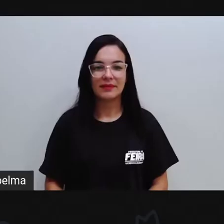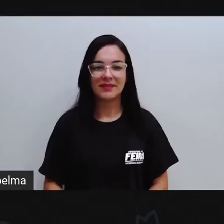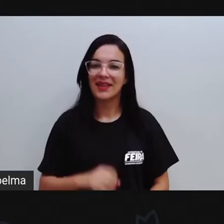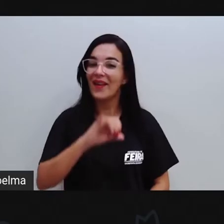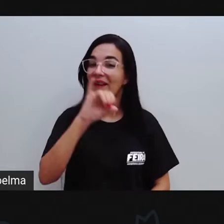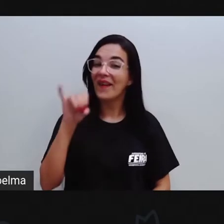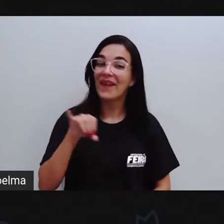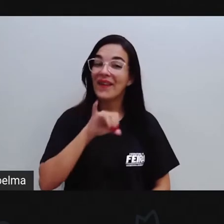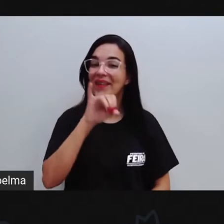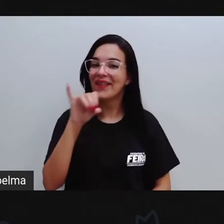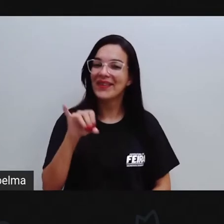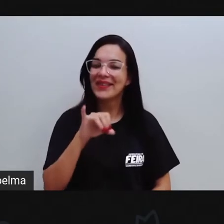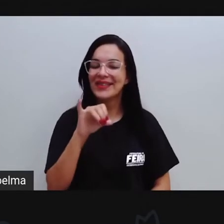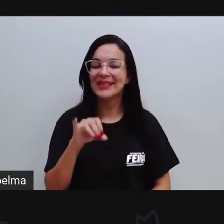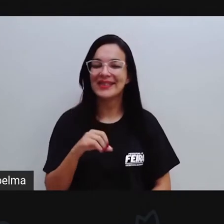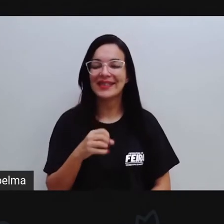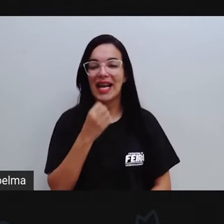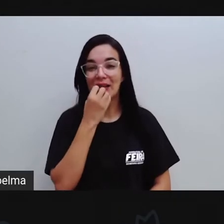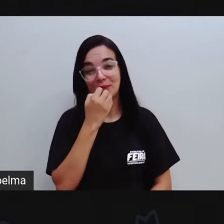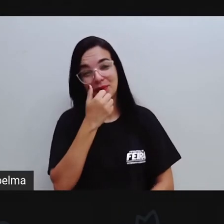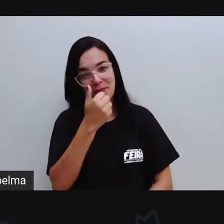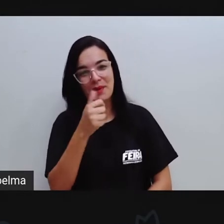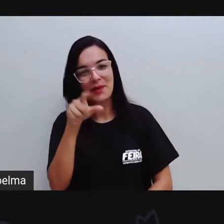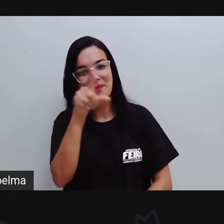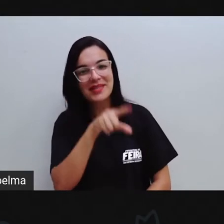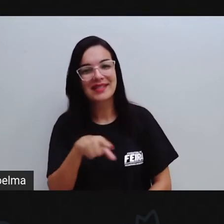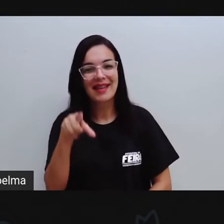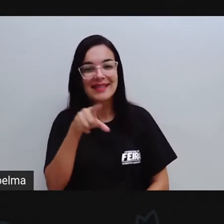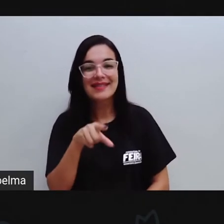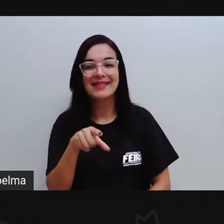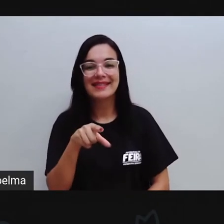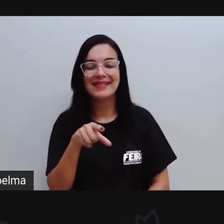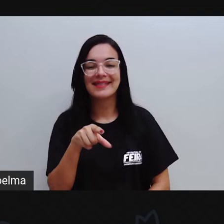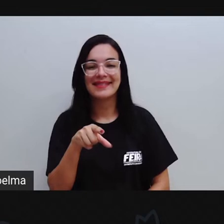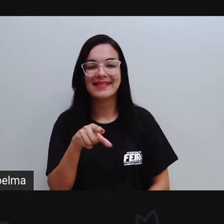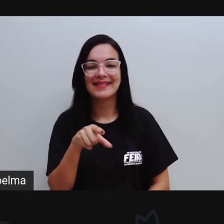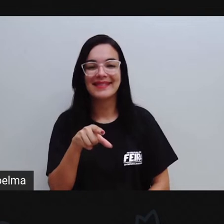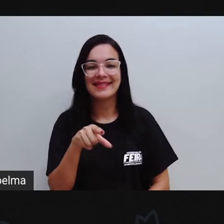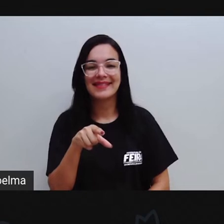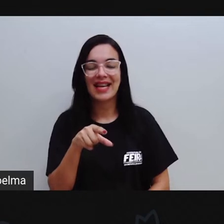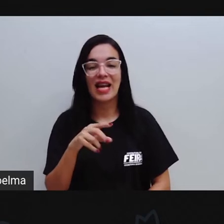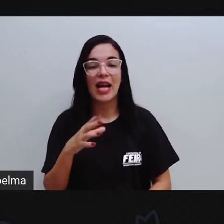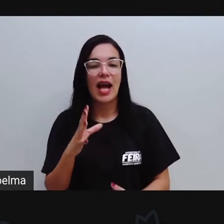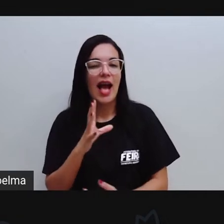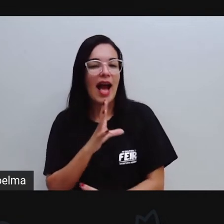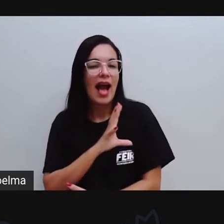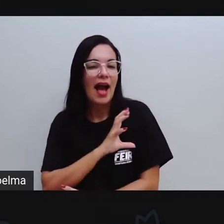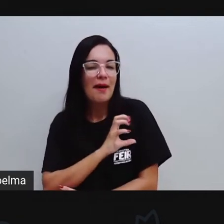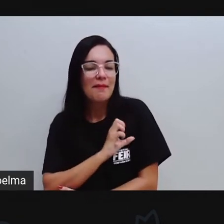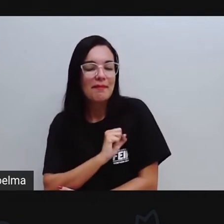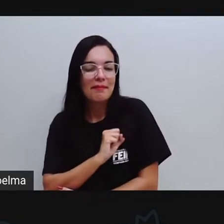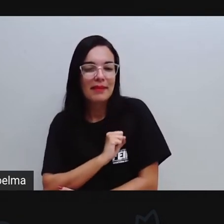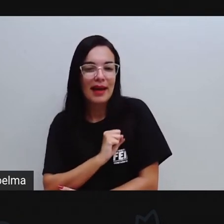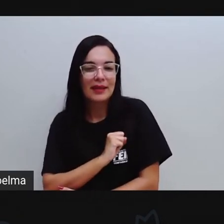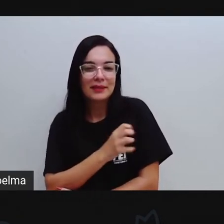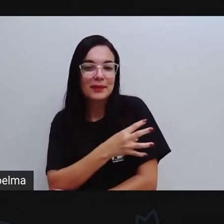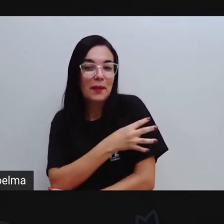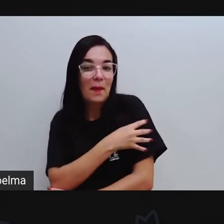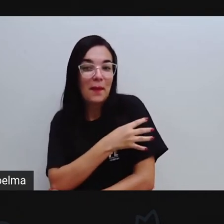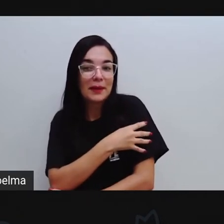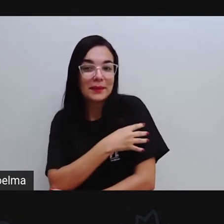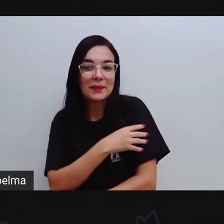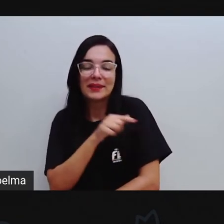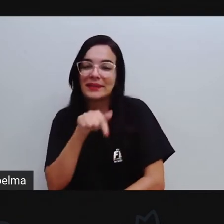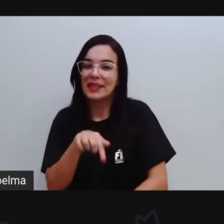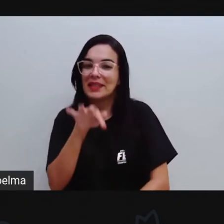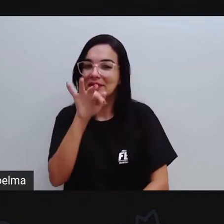Olá, amores! E aí, tudo bem com vocês? Nossos queridos e amados quartos anos da